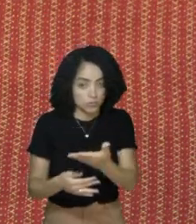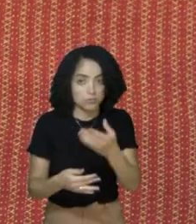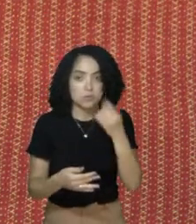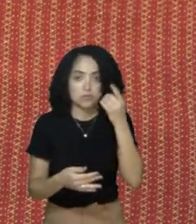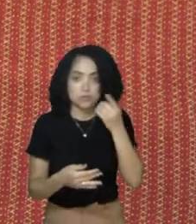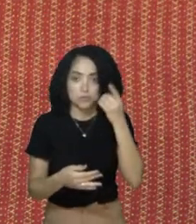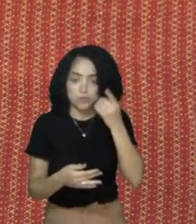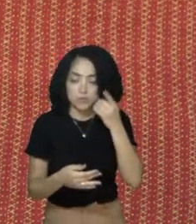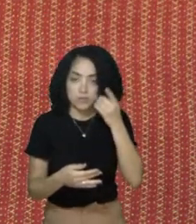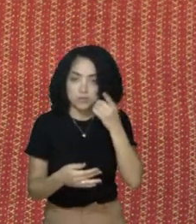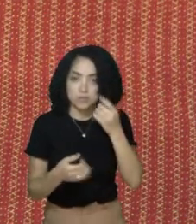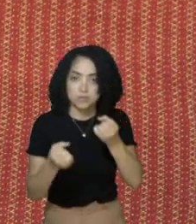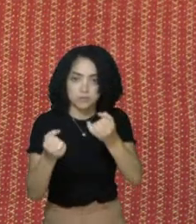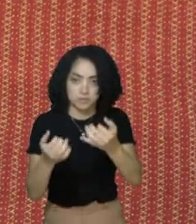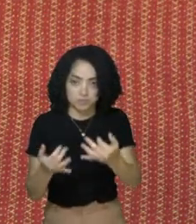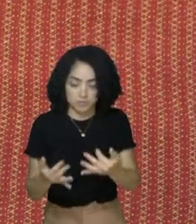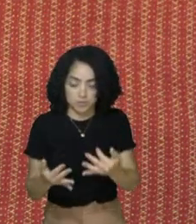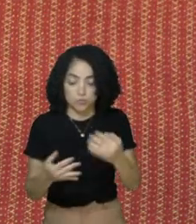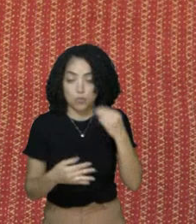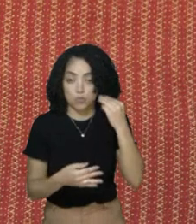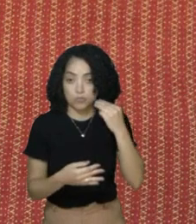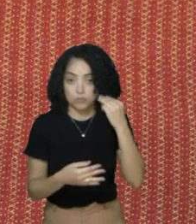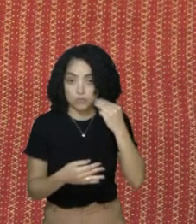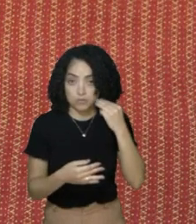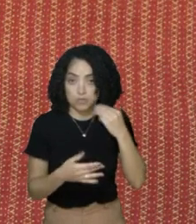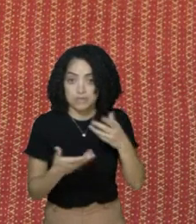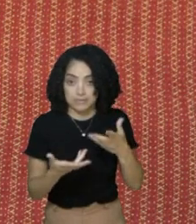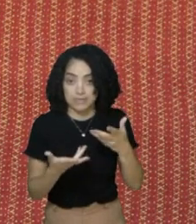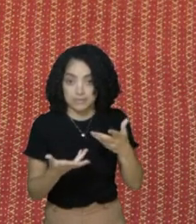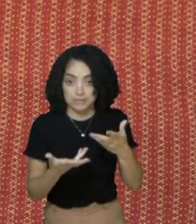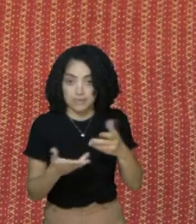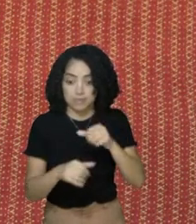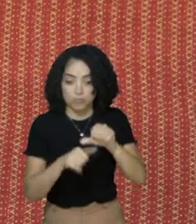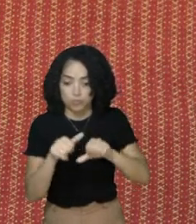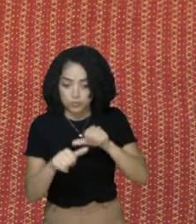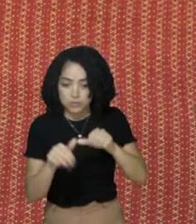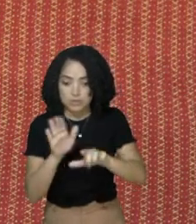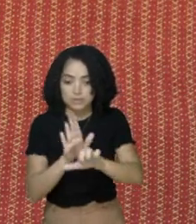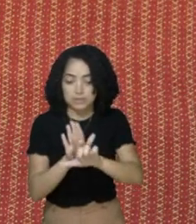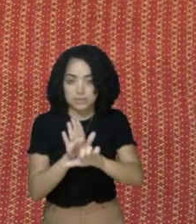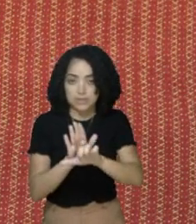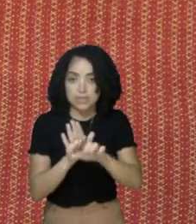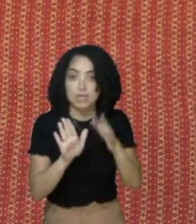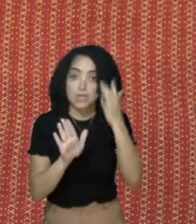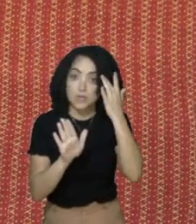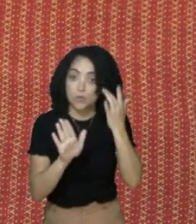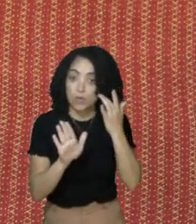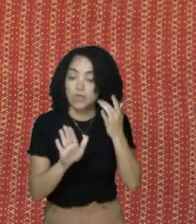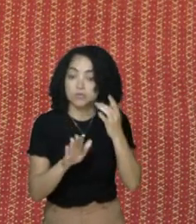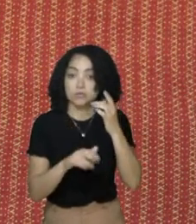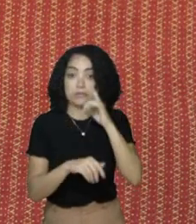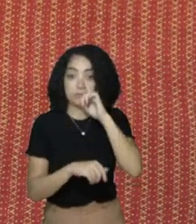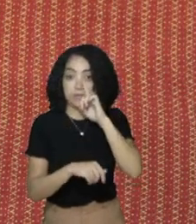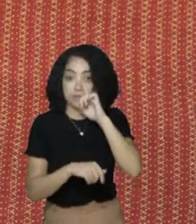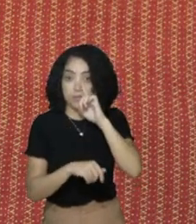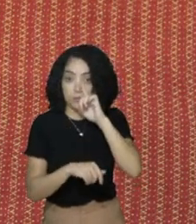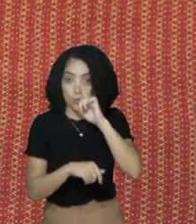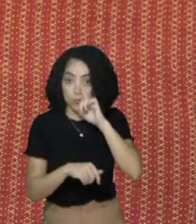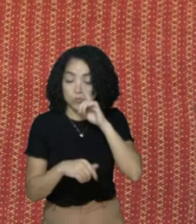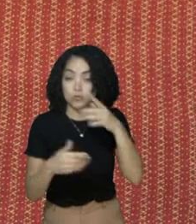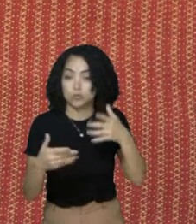deputado Márcio Machado está querendo transformar em lei, eu acho perigoso. Conflito